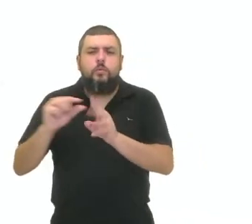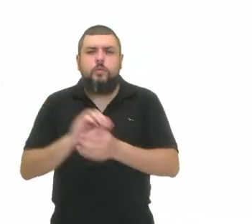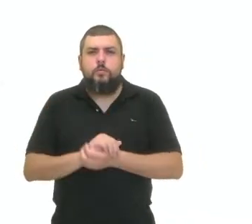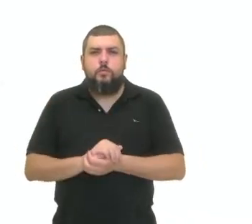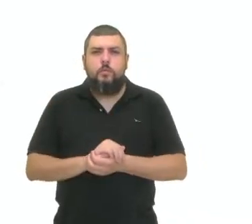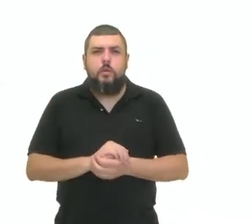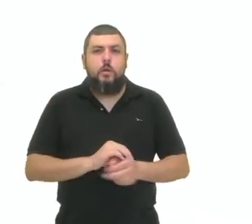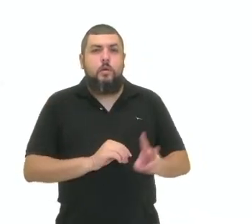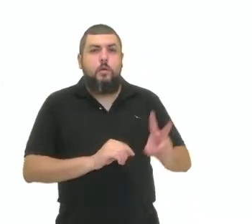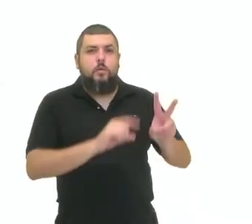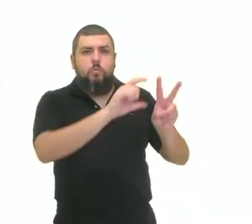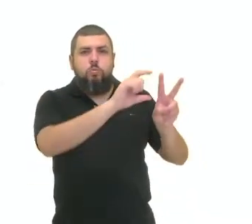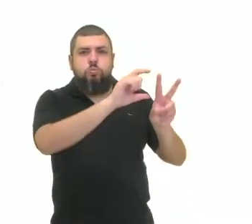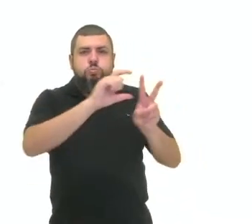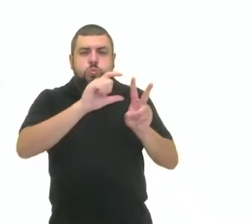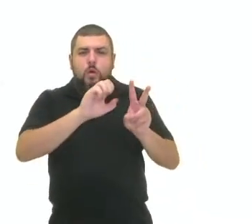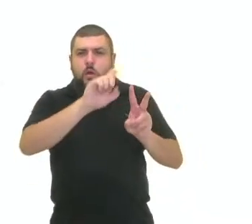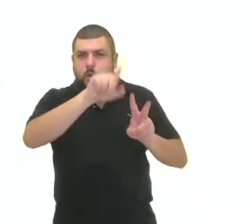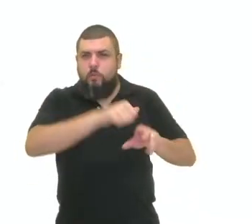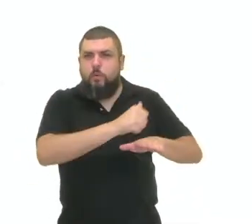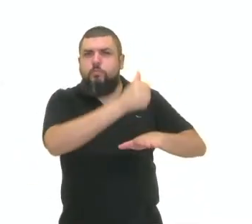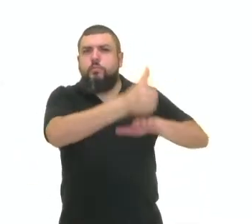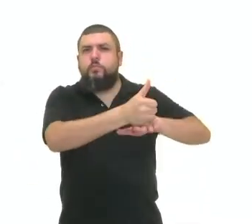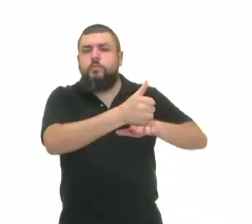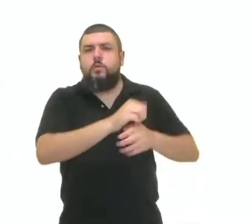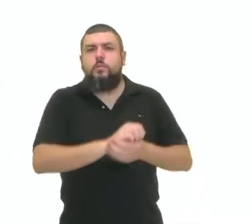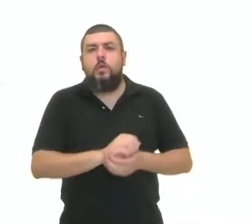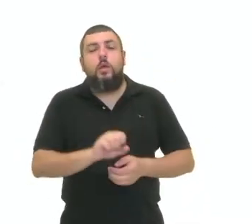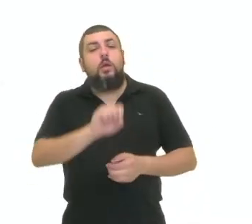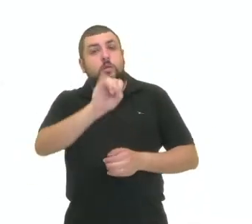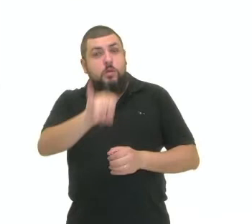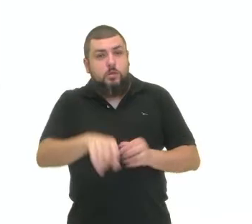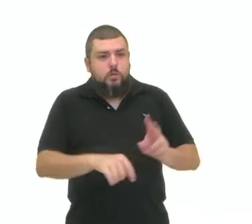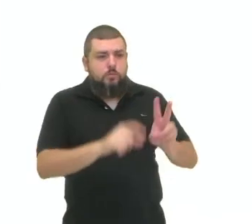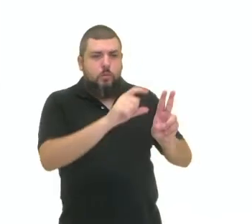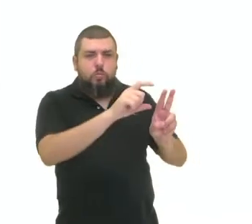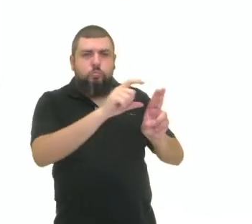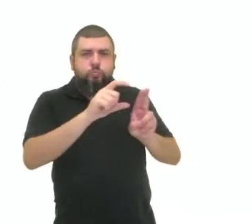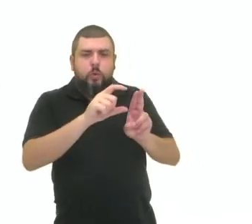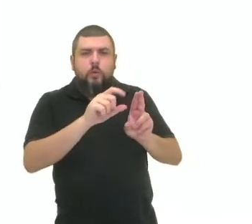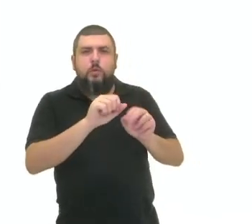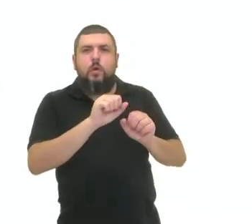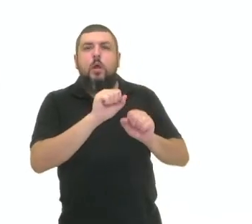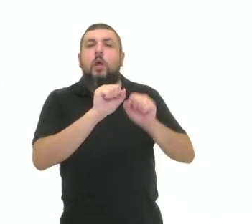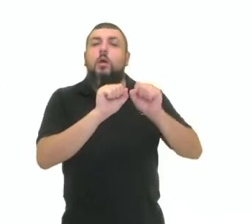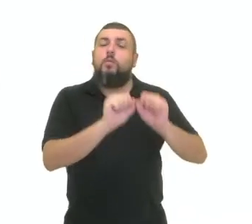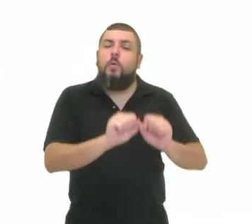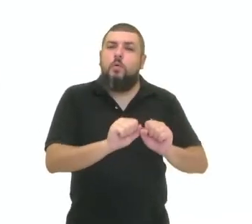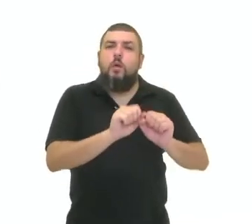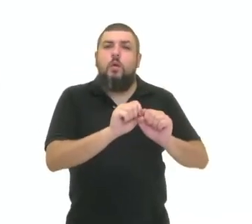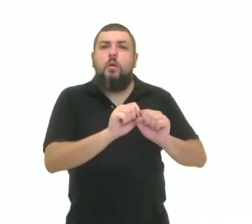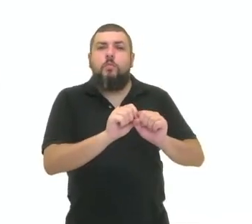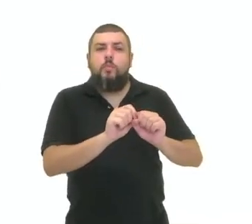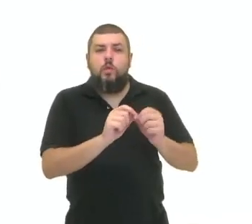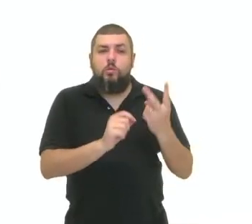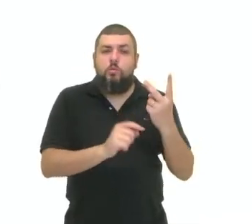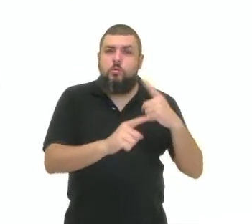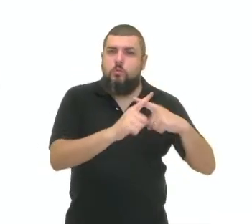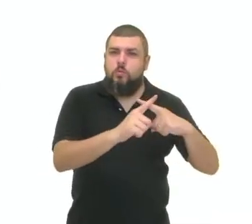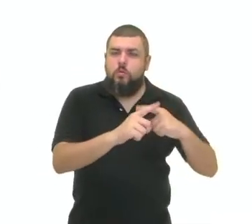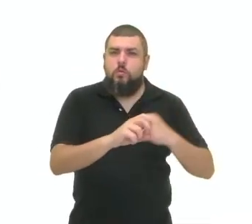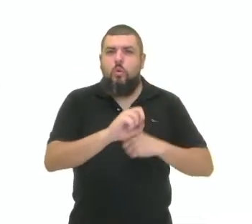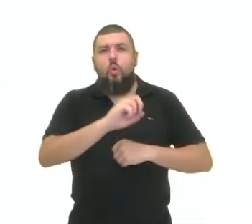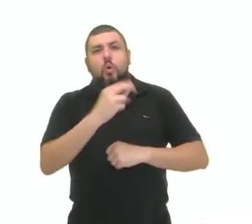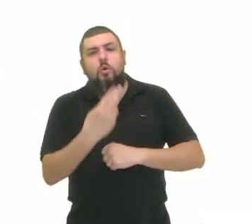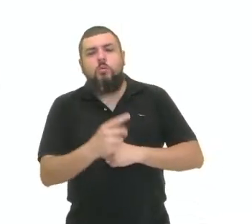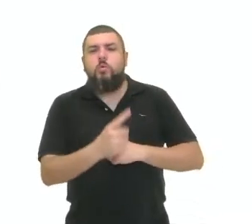fator dominante. Então, sendo dominante, ele pode aparecer 2 vezes ou apenas uma vez.